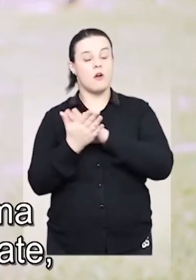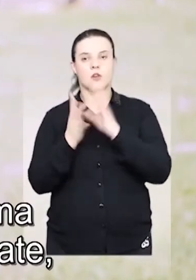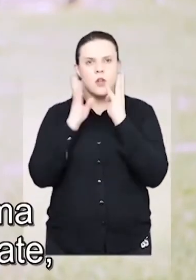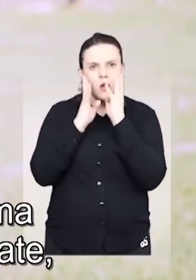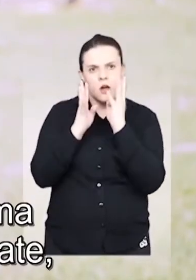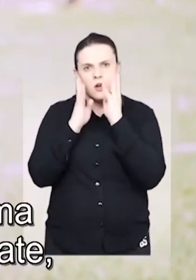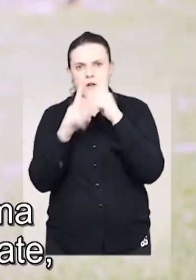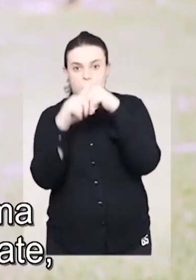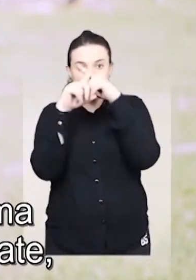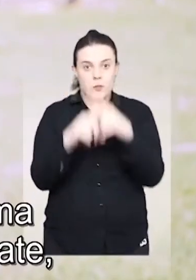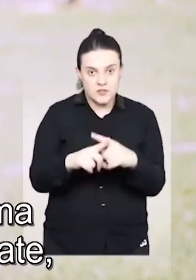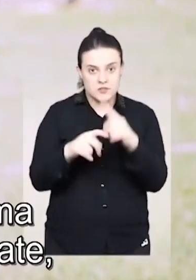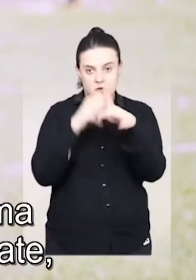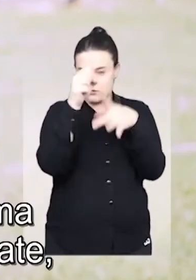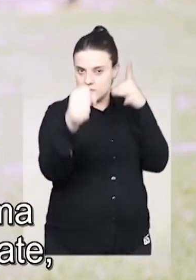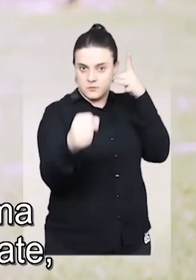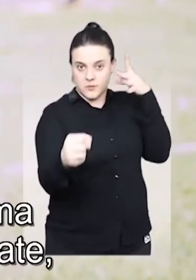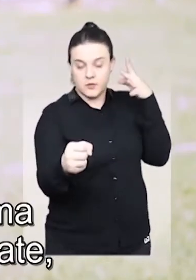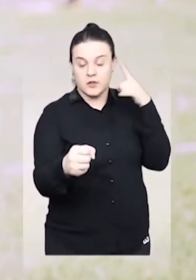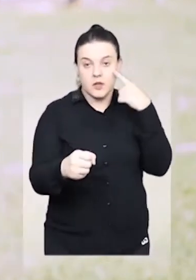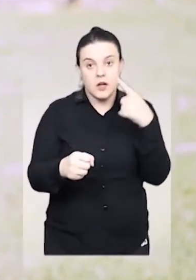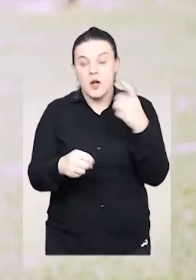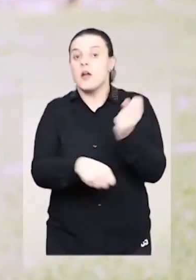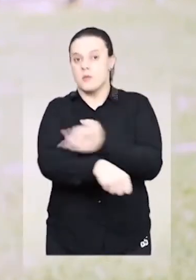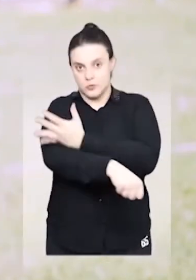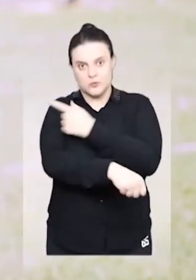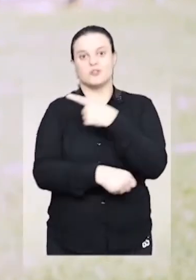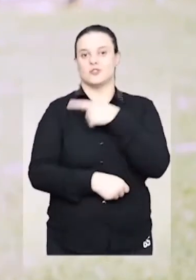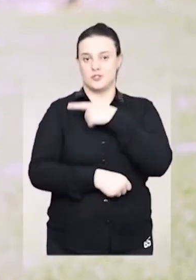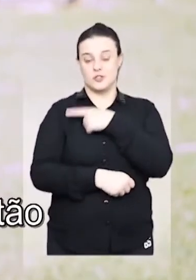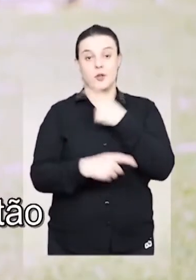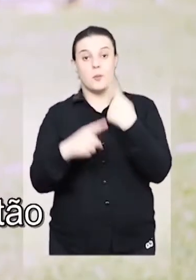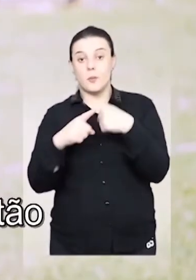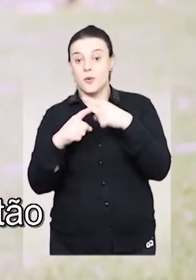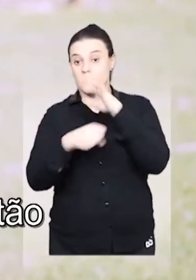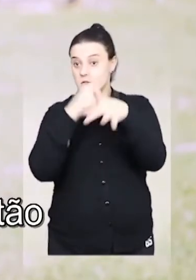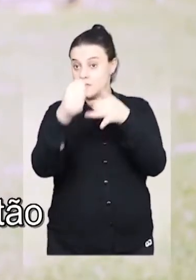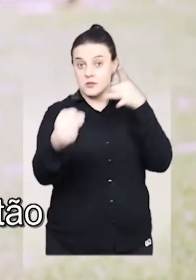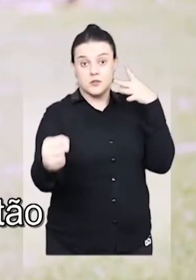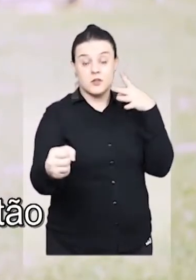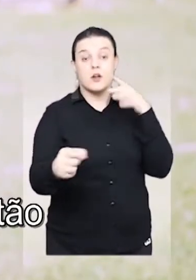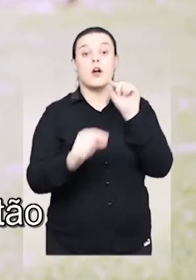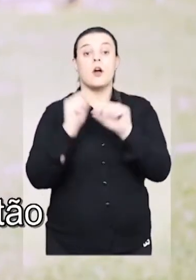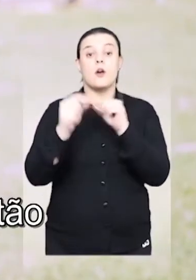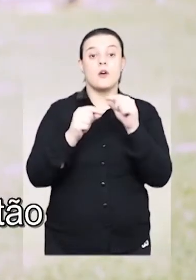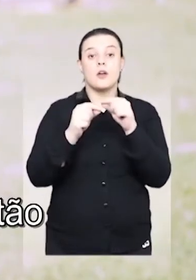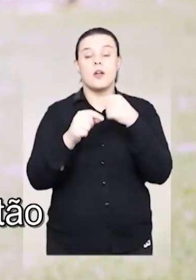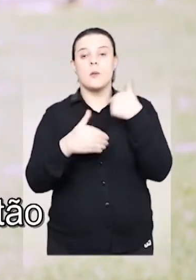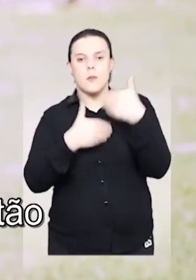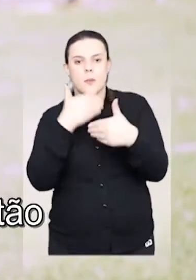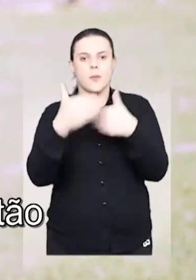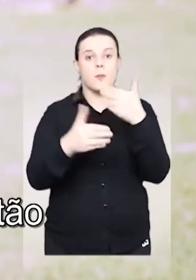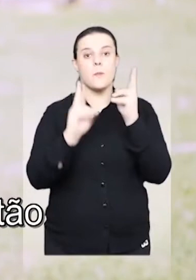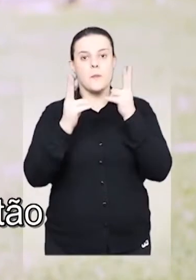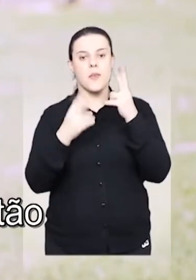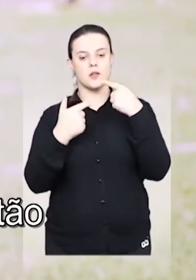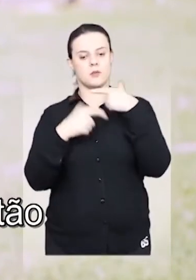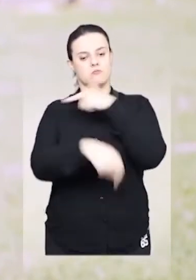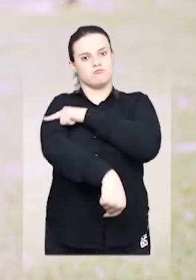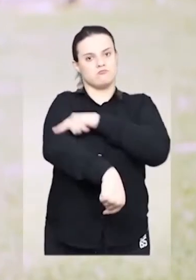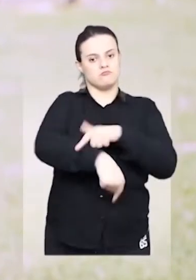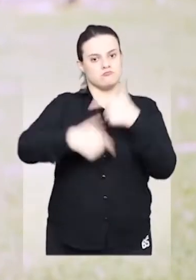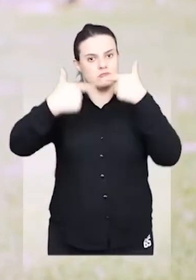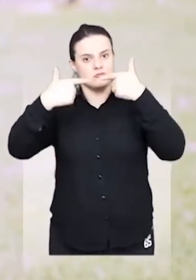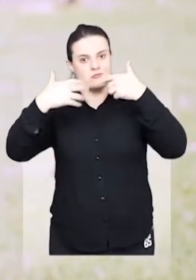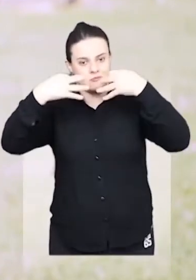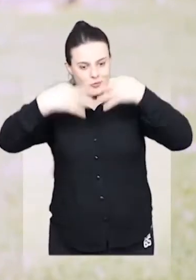você assiste a uma competição de tiro com arco, um combate ele é bem emocionante, porque o tiro com arco é muito a questão da constância, a mesma postura. As